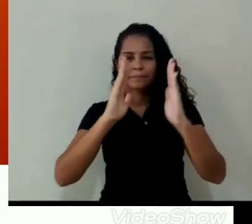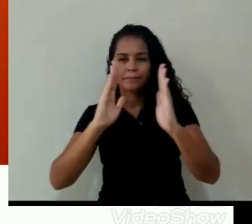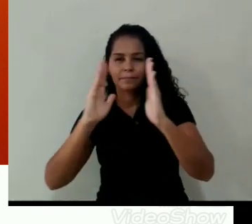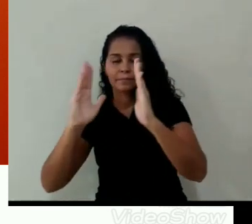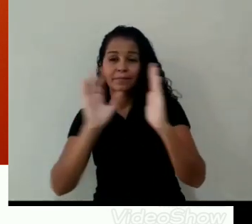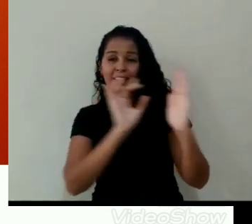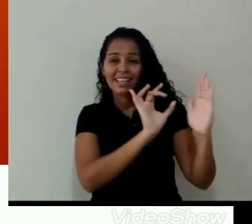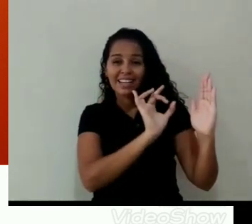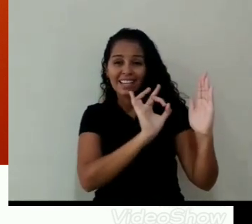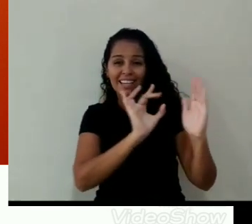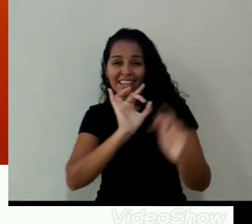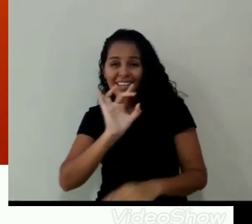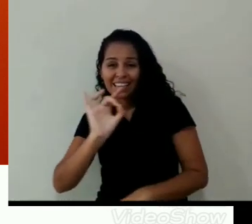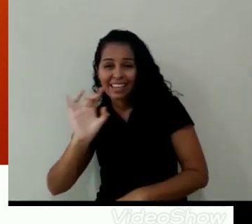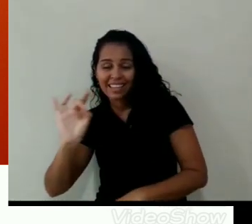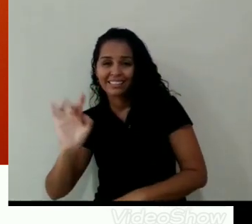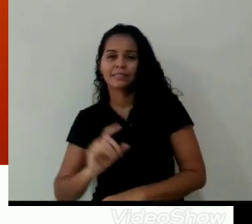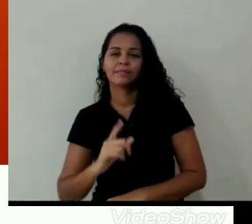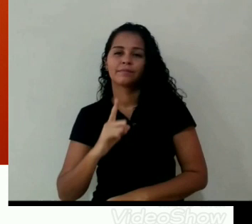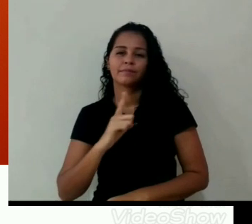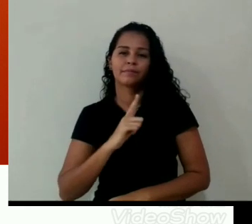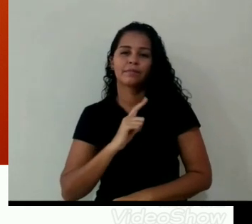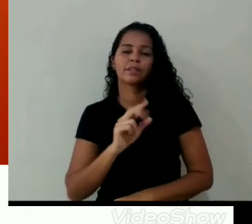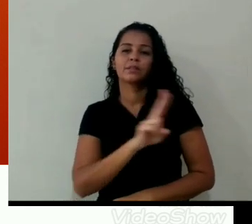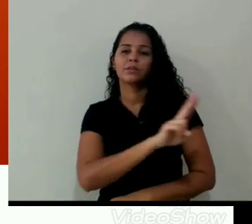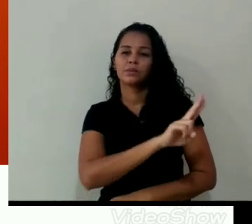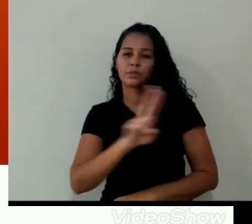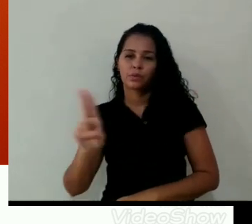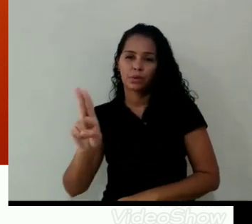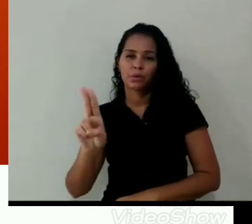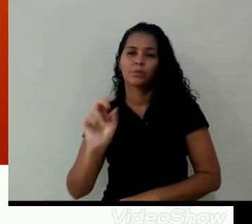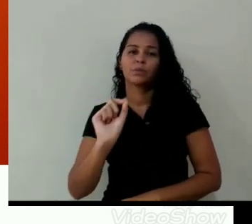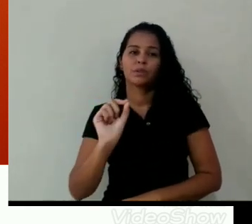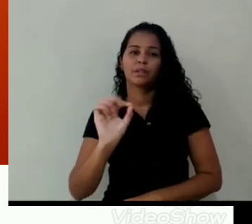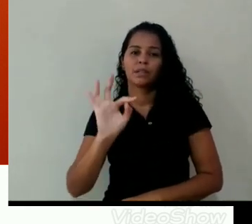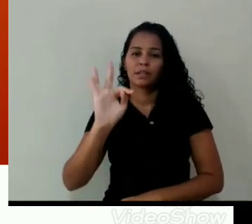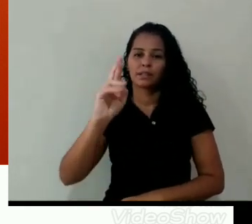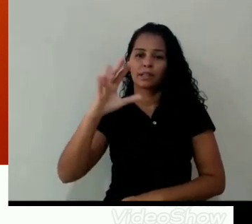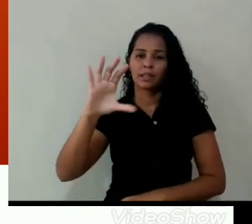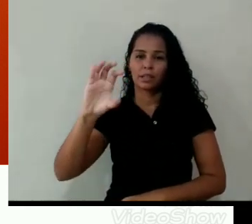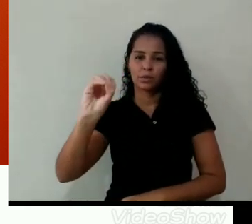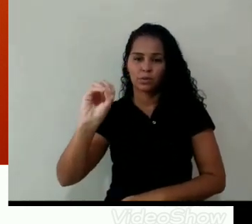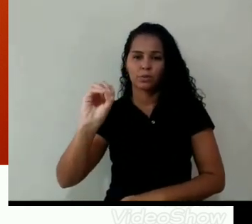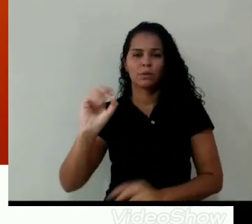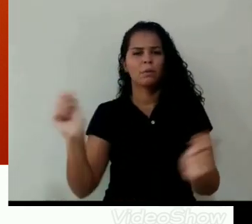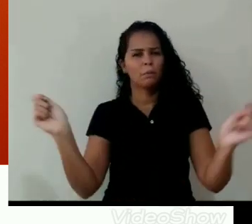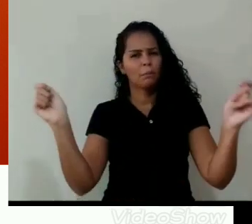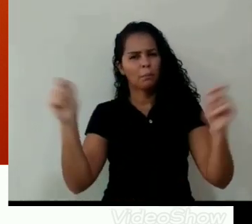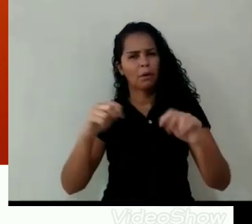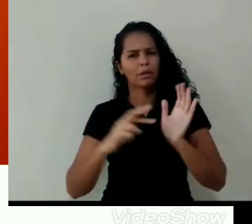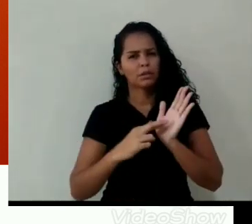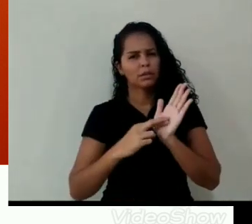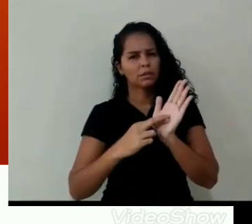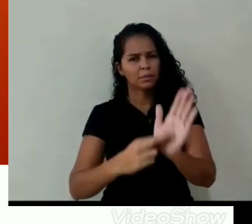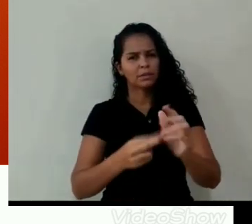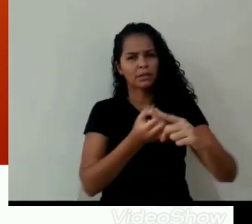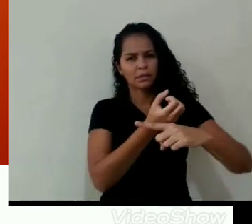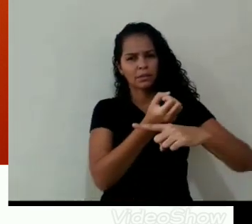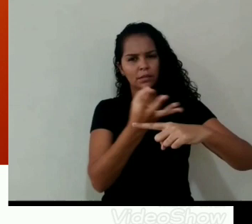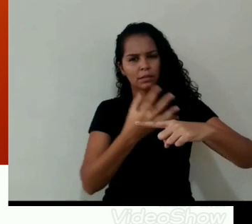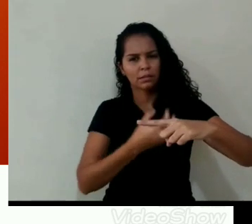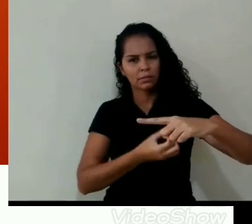partes que você vê aí é denominada, é chamada de 1/3. E pode ser representada por esta